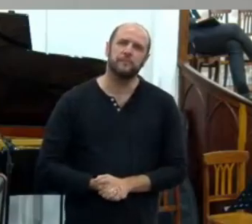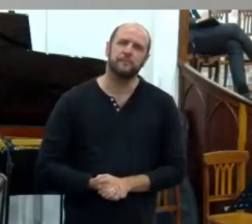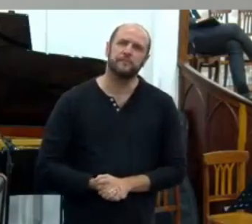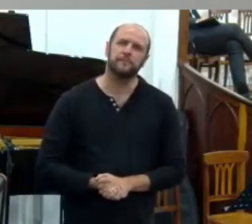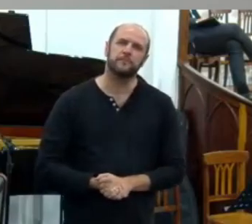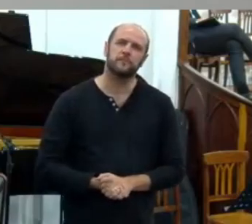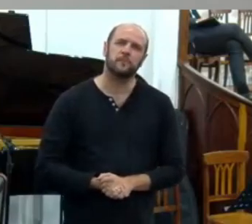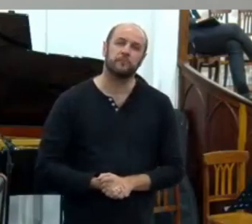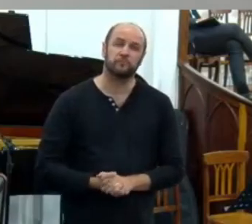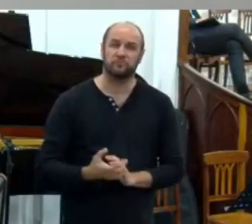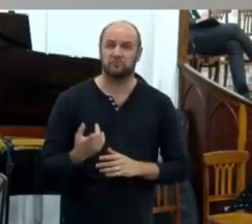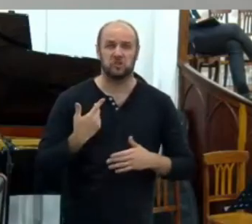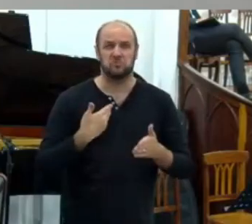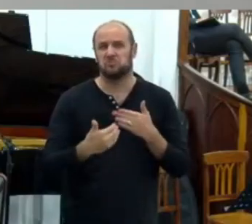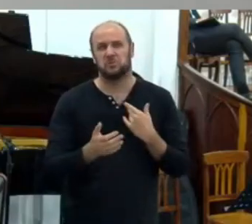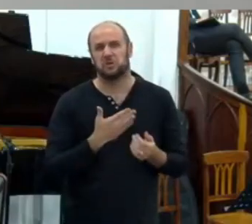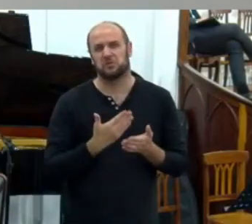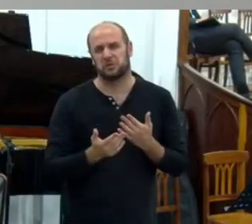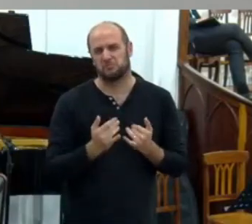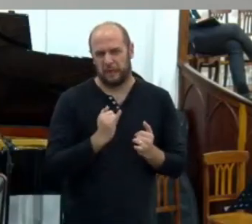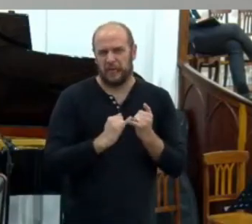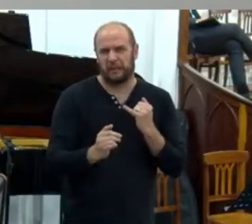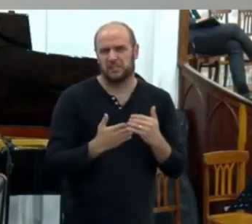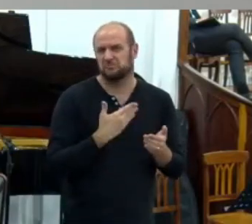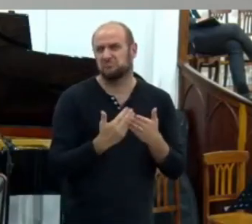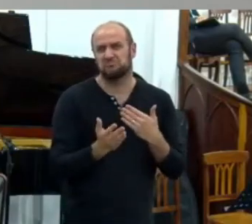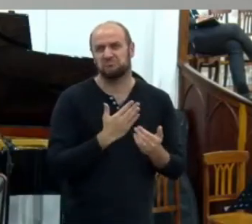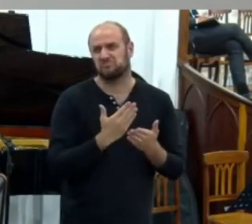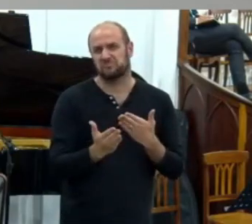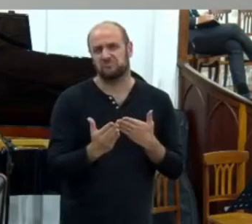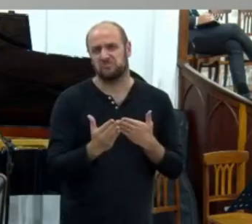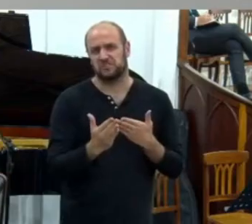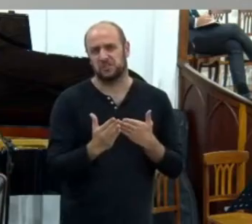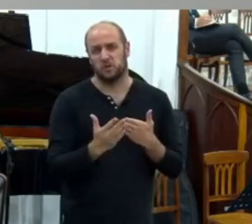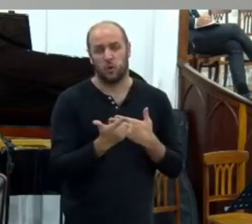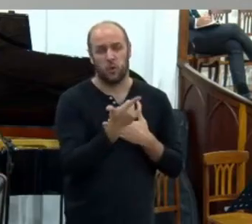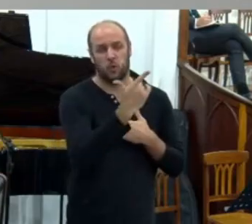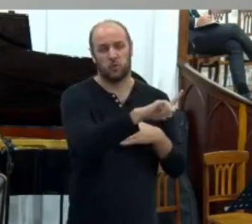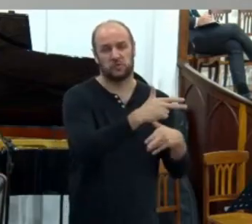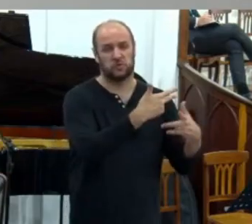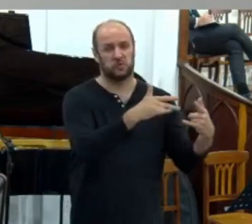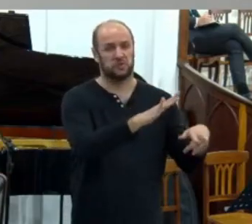Não nos importamos mais e priorizamos outras coisas.